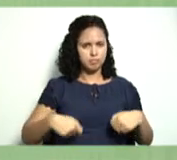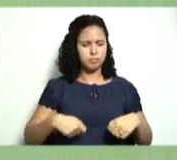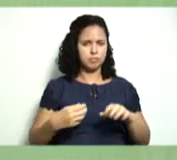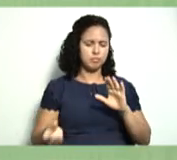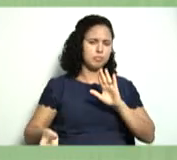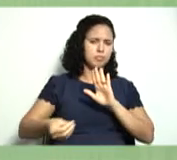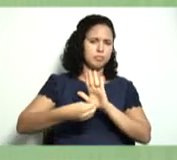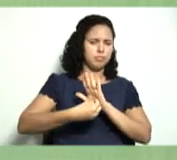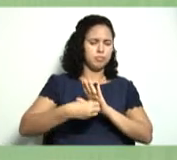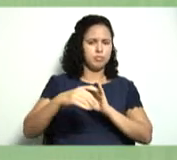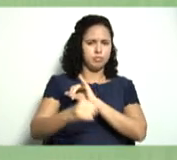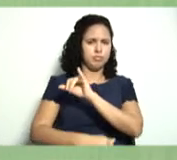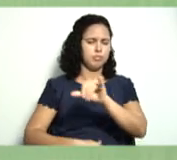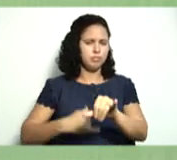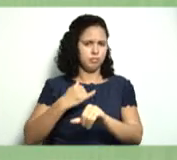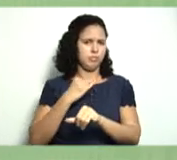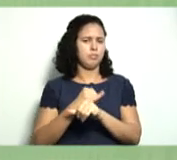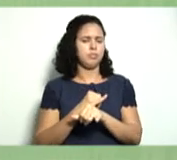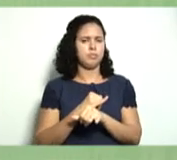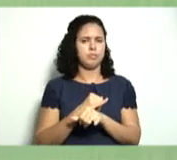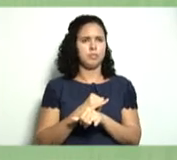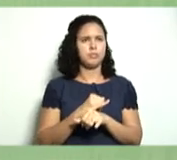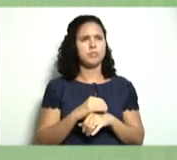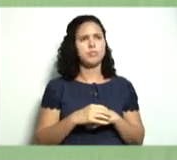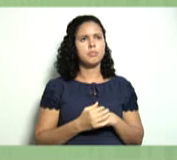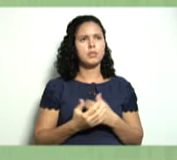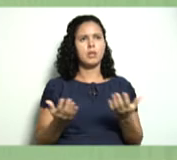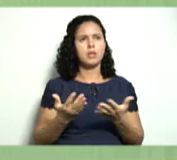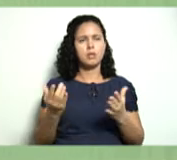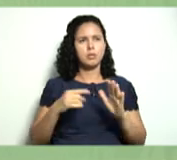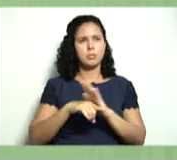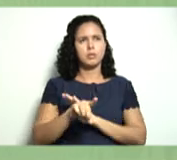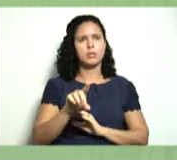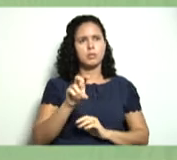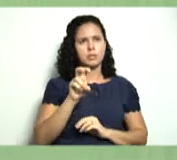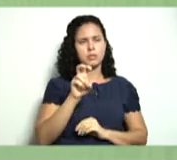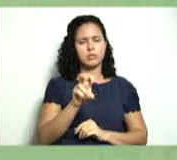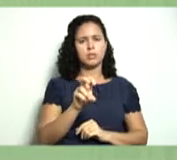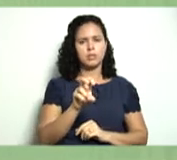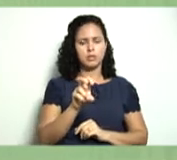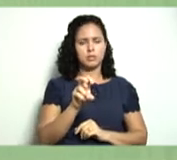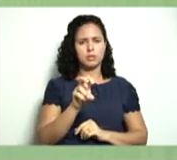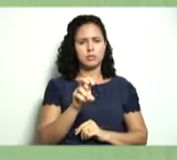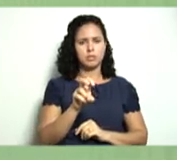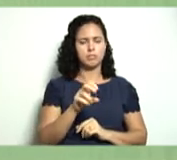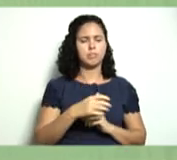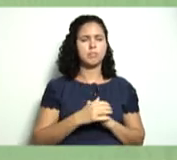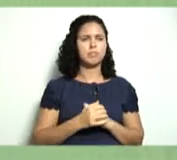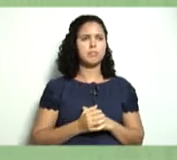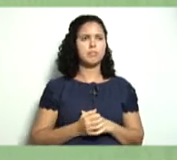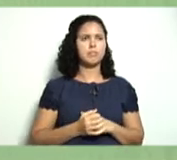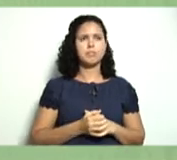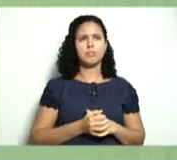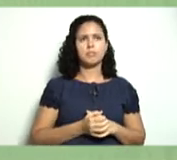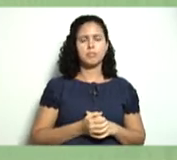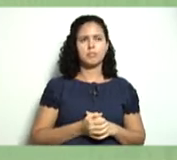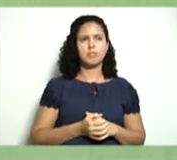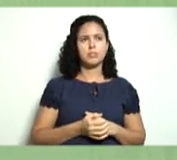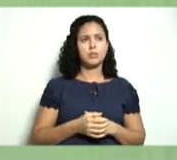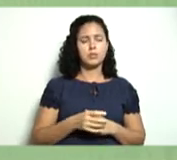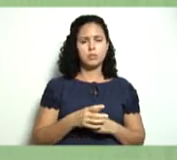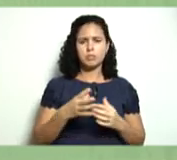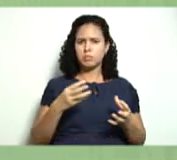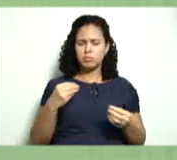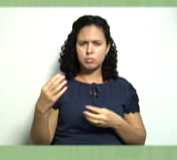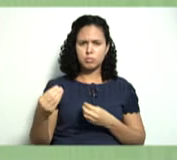da internet correto e agora a questão aí que muita gente